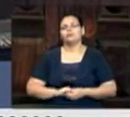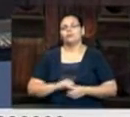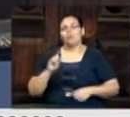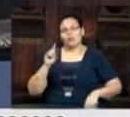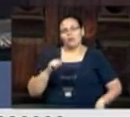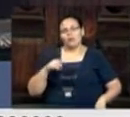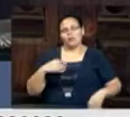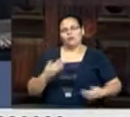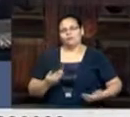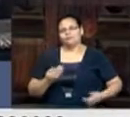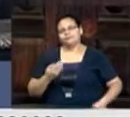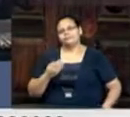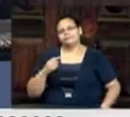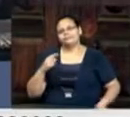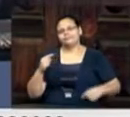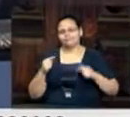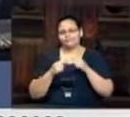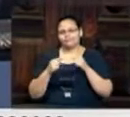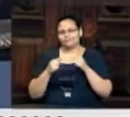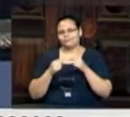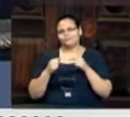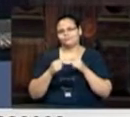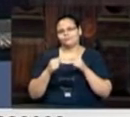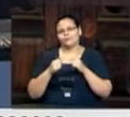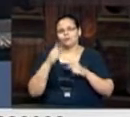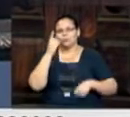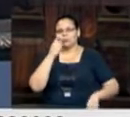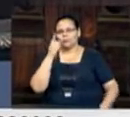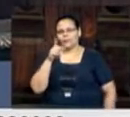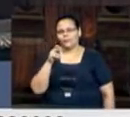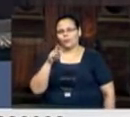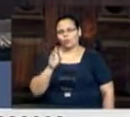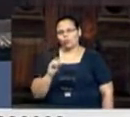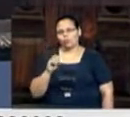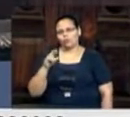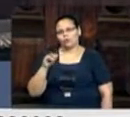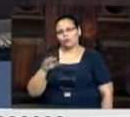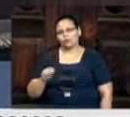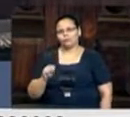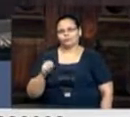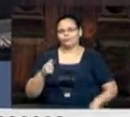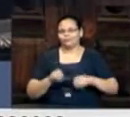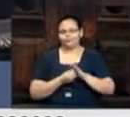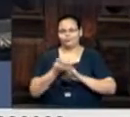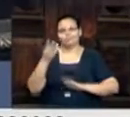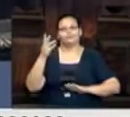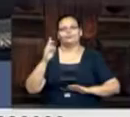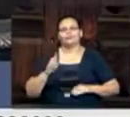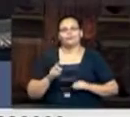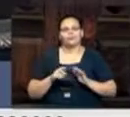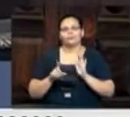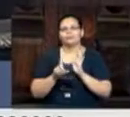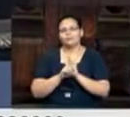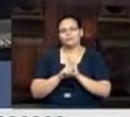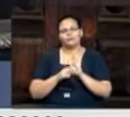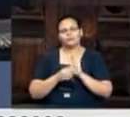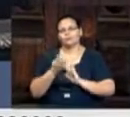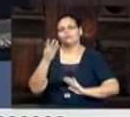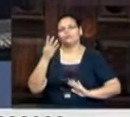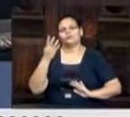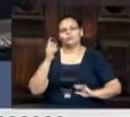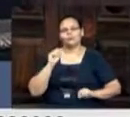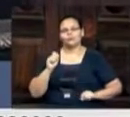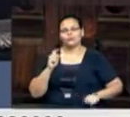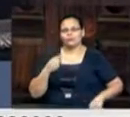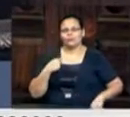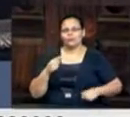a questão relacionada, deputado Paulo Ramos, que inúmeras vezes, nesta legislatura, e em outras tantas nem se fala, mas